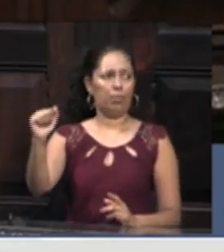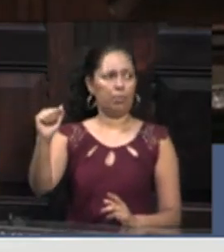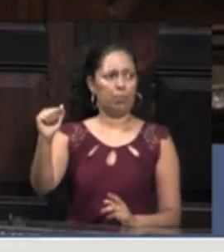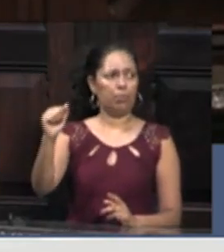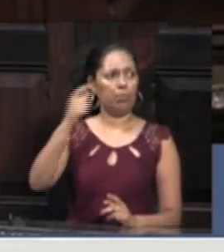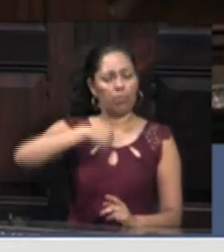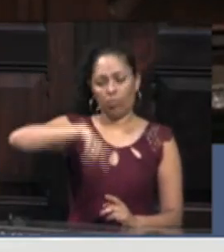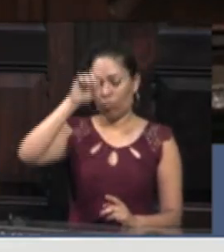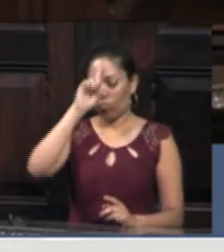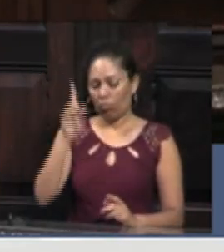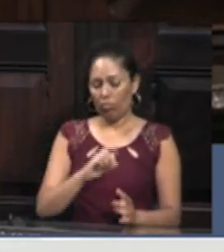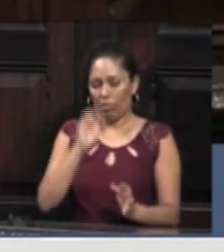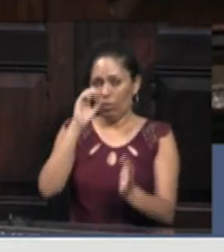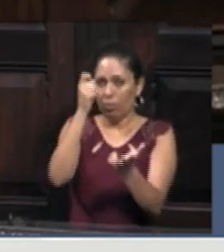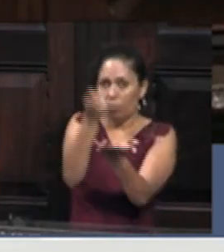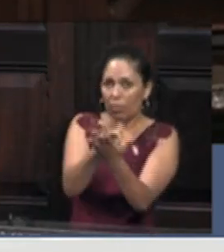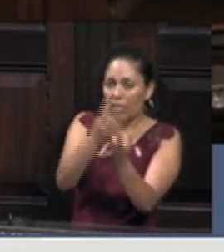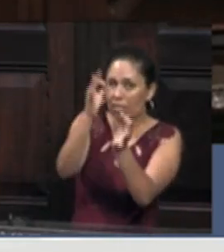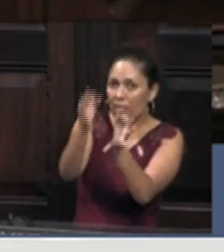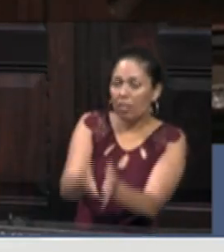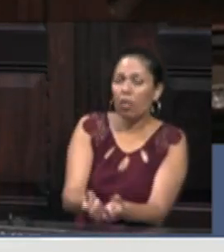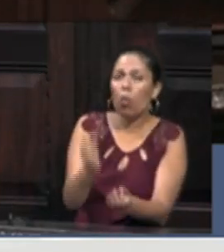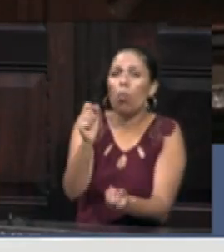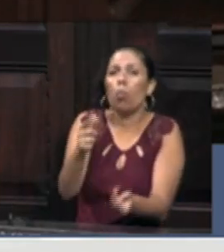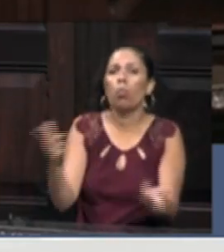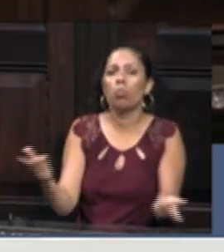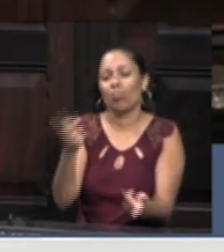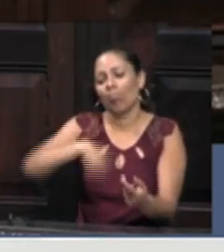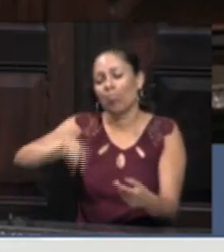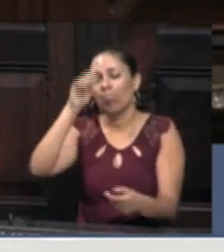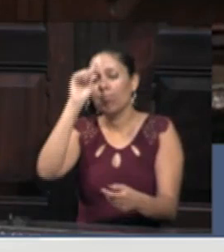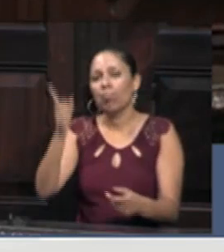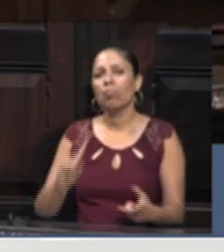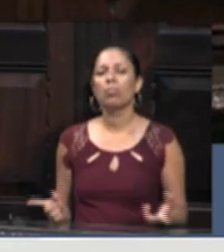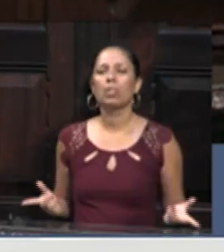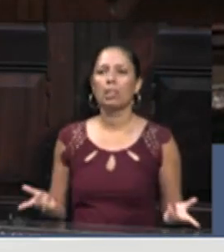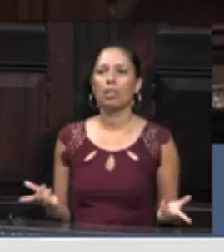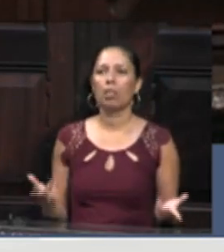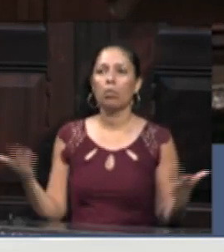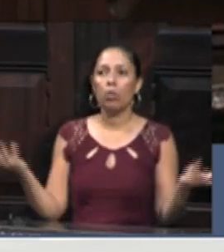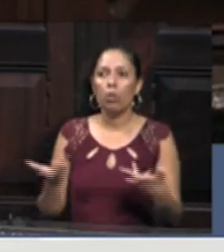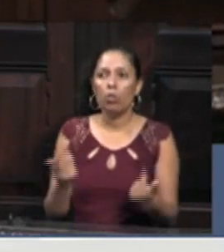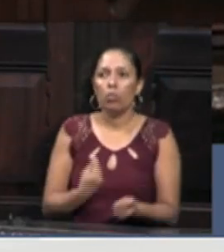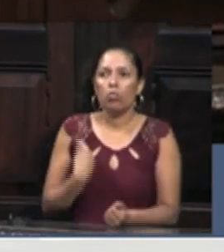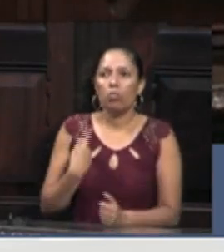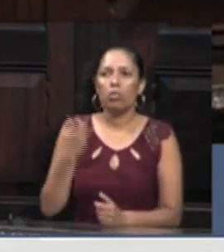ano de 19, que é o ano, no meu entendimento, mais difícil.